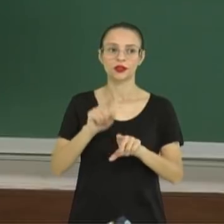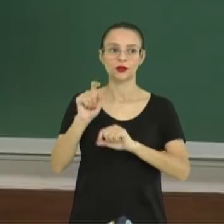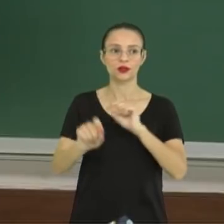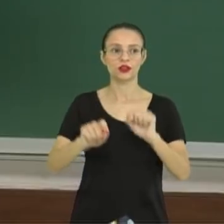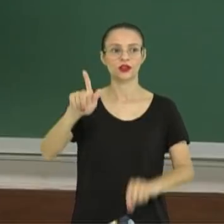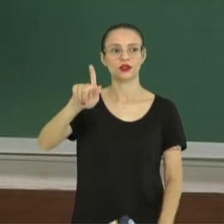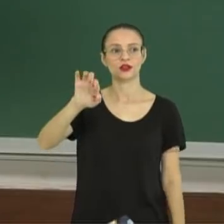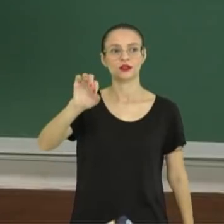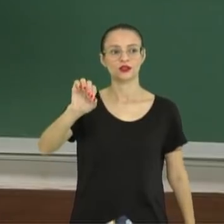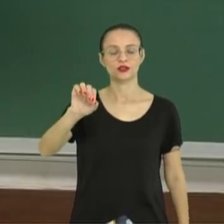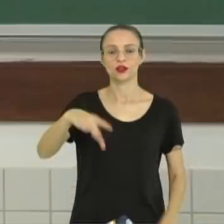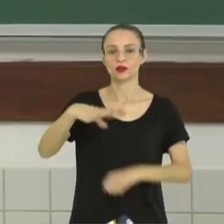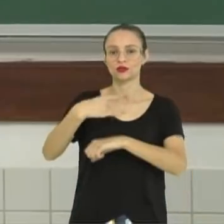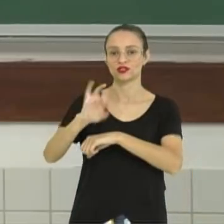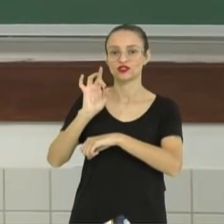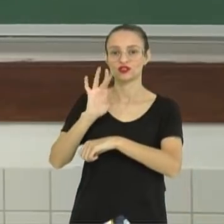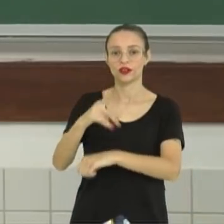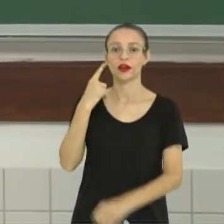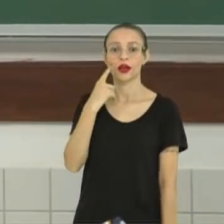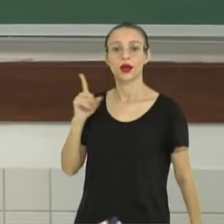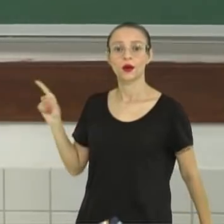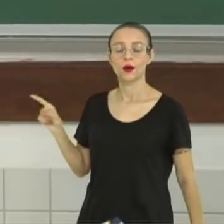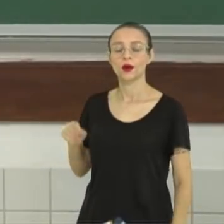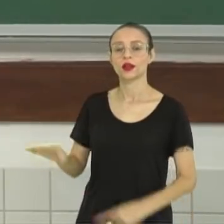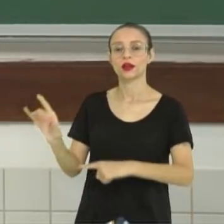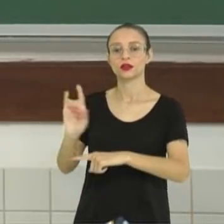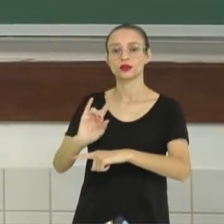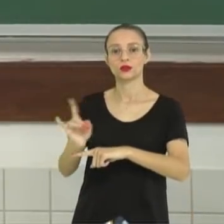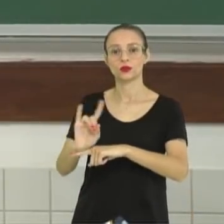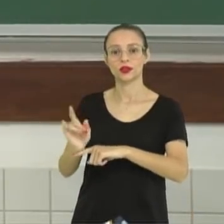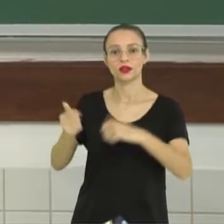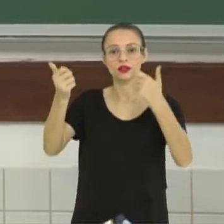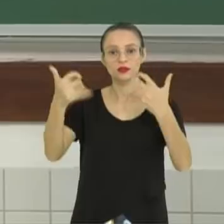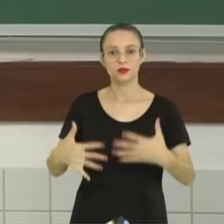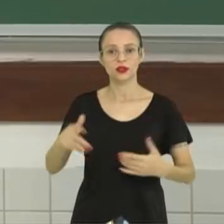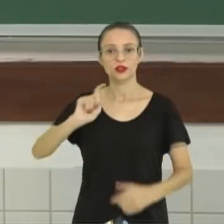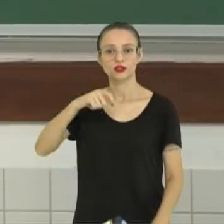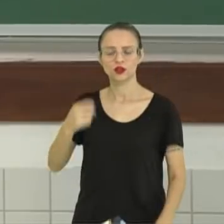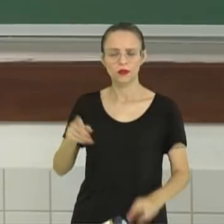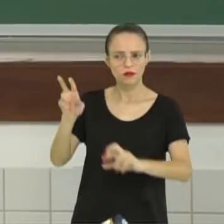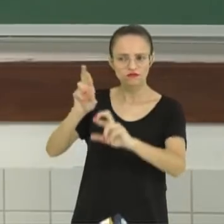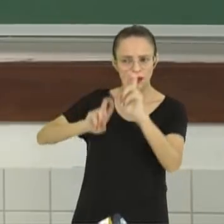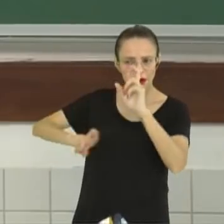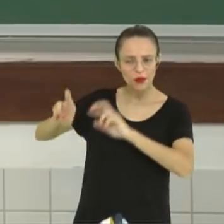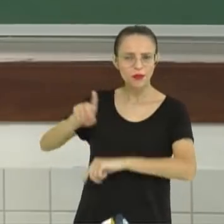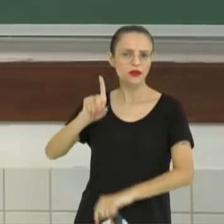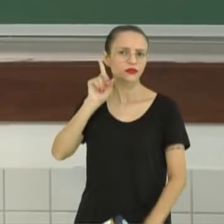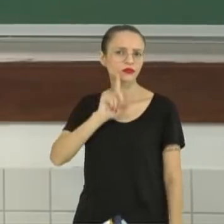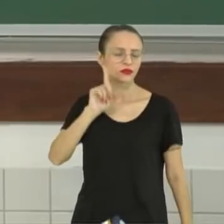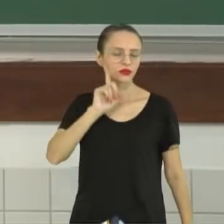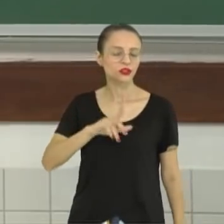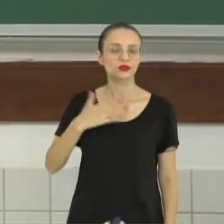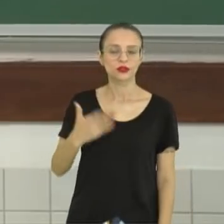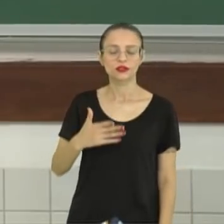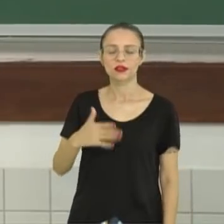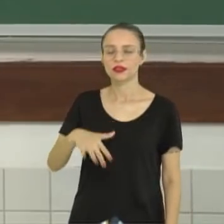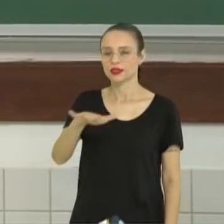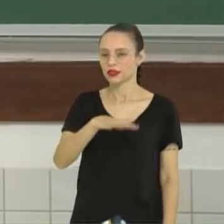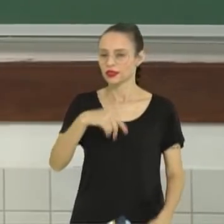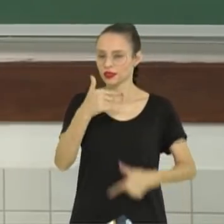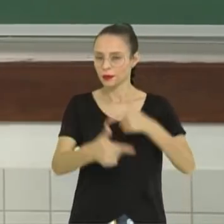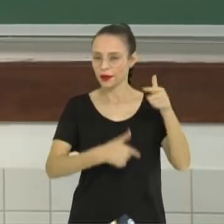documentário Citizenfour, de 2014, fala lá da espionagem americana, né? O Edward Snowden, que trabalhava na